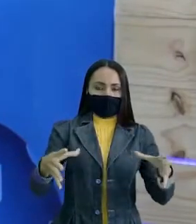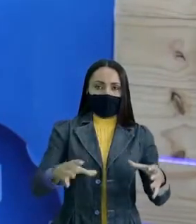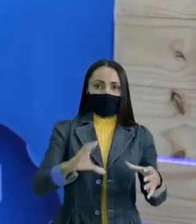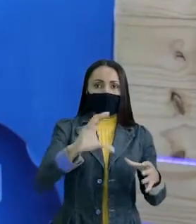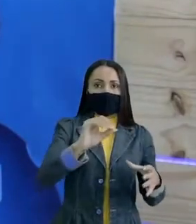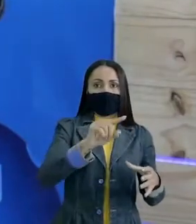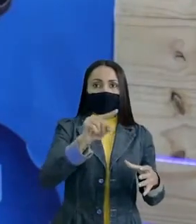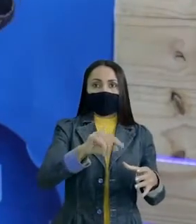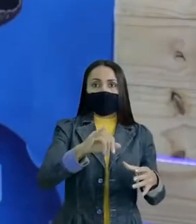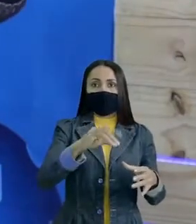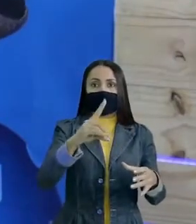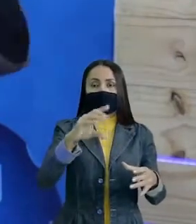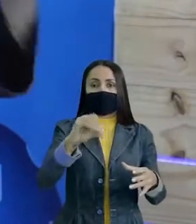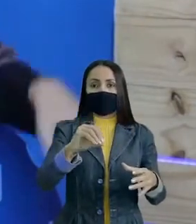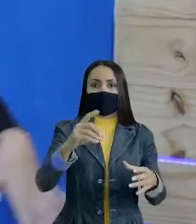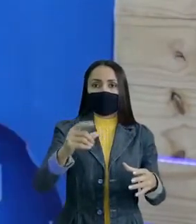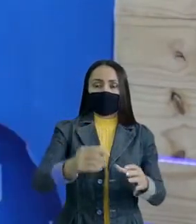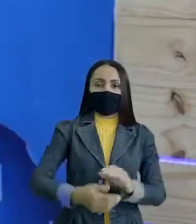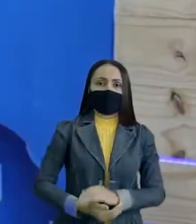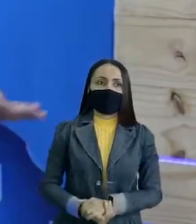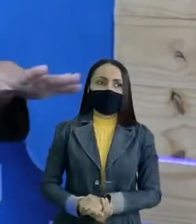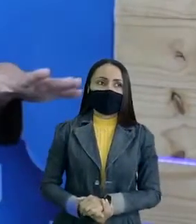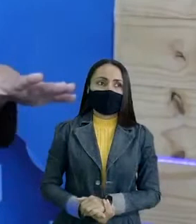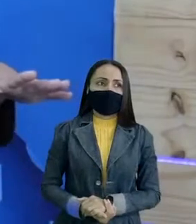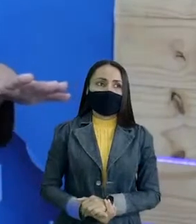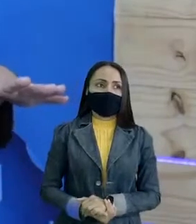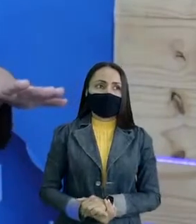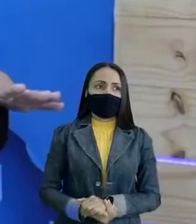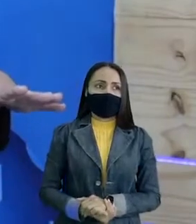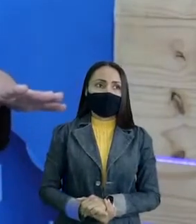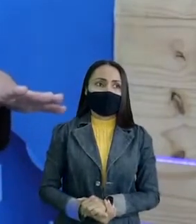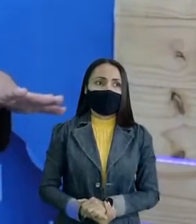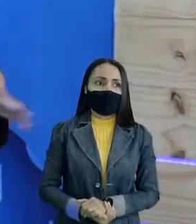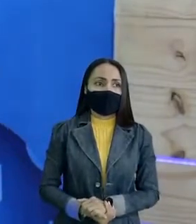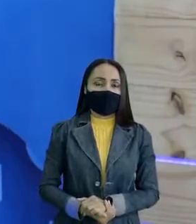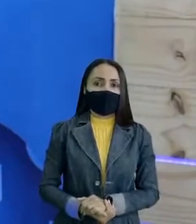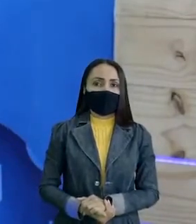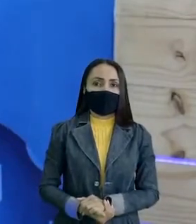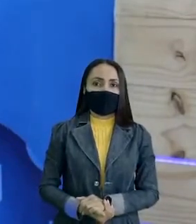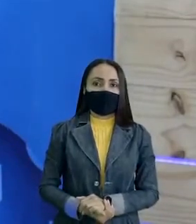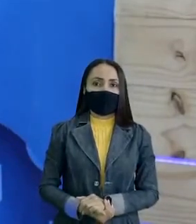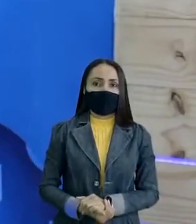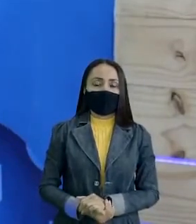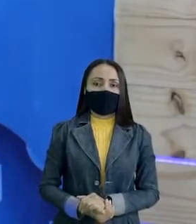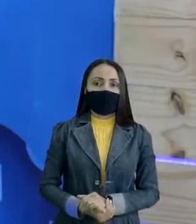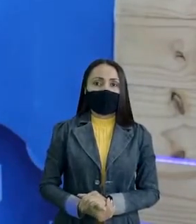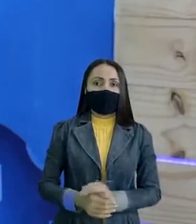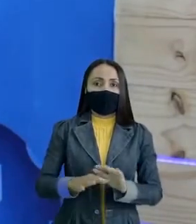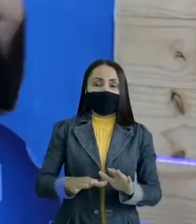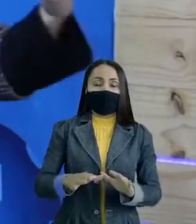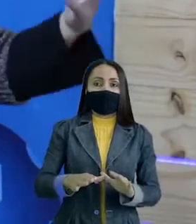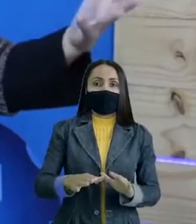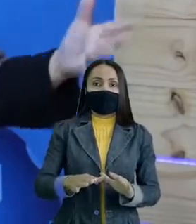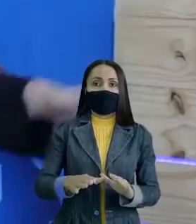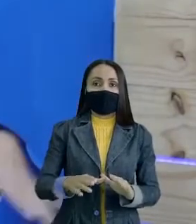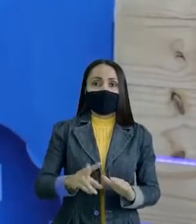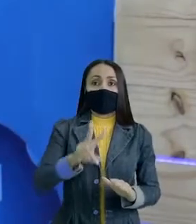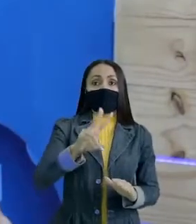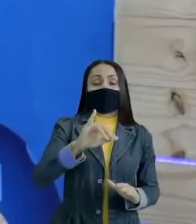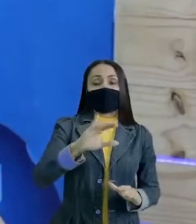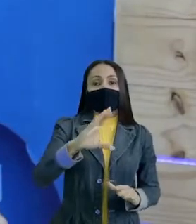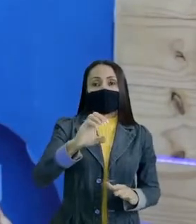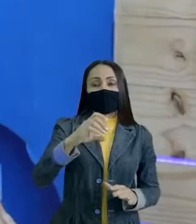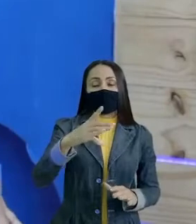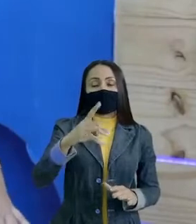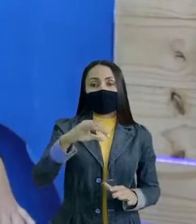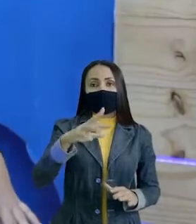lá de... Eita! Esqueci! Ai, meu Deus, como é que eu vou esquecer a terra do meu pai? Vicência!